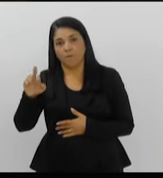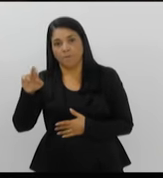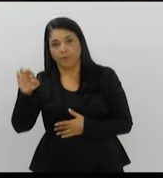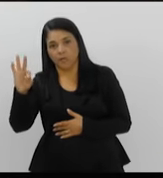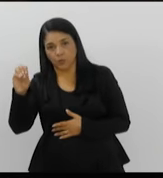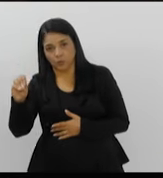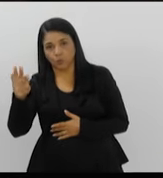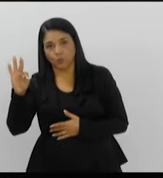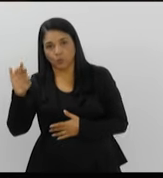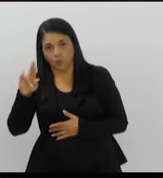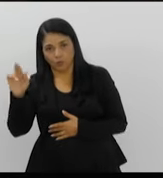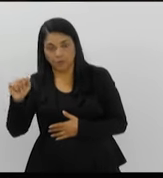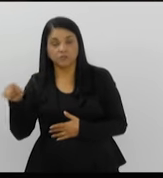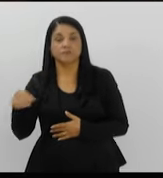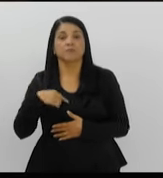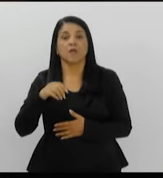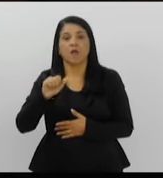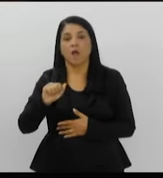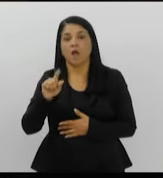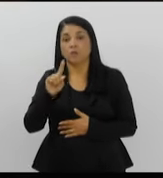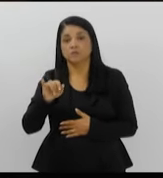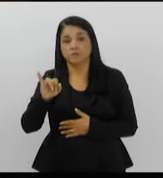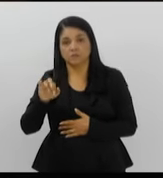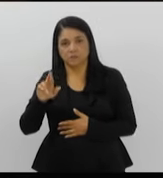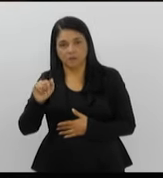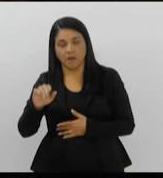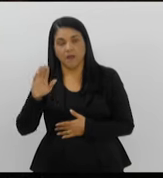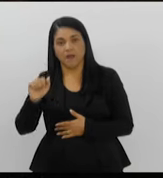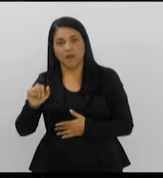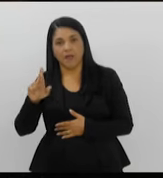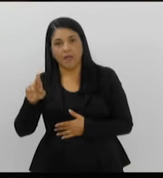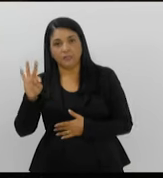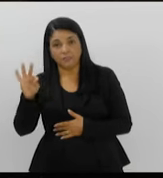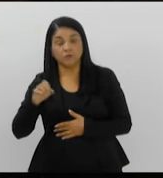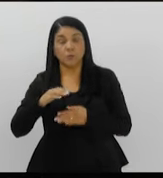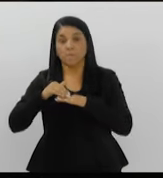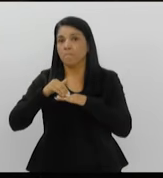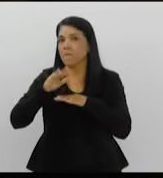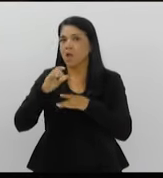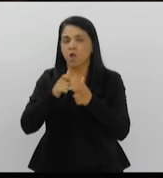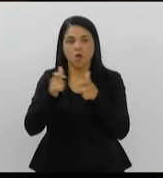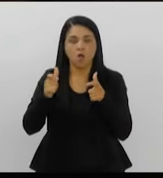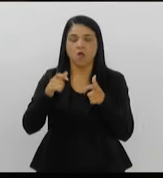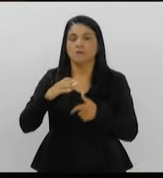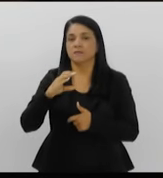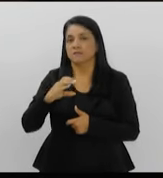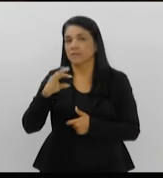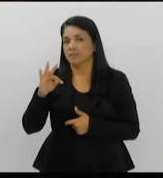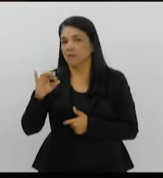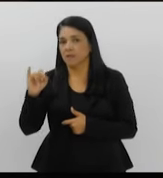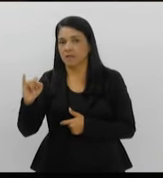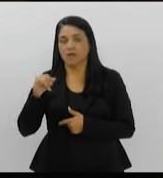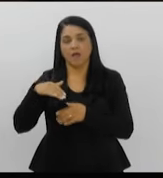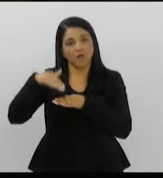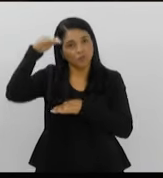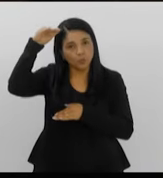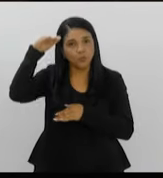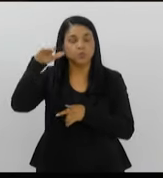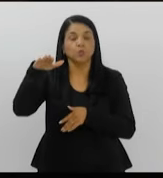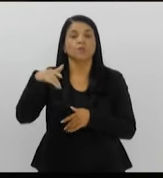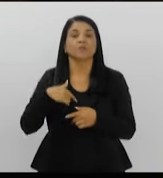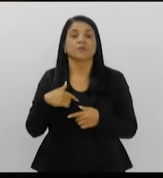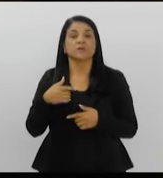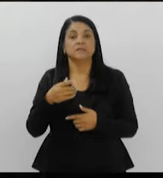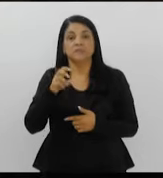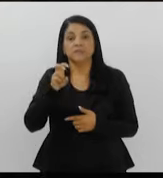por exemplo, é um grande CTI, talvez o maior do Estado, são quase 120 leitos de CTI adulto e 35 de CTI